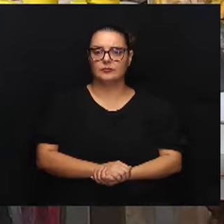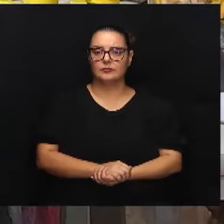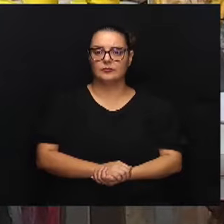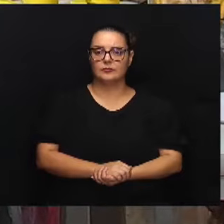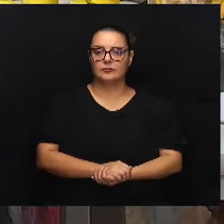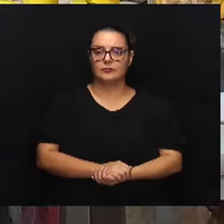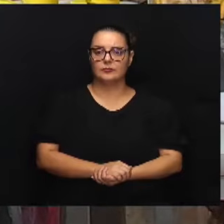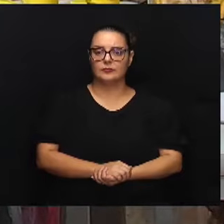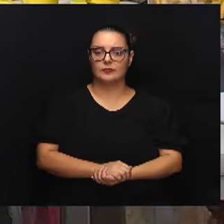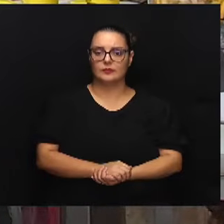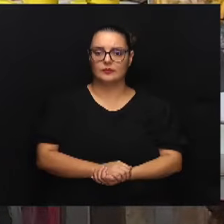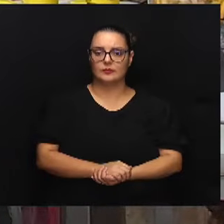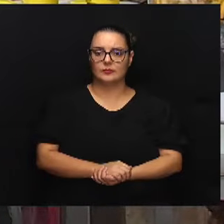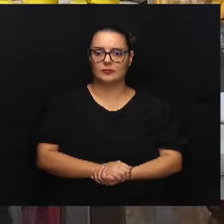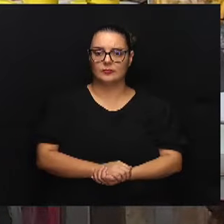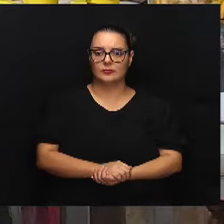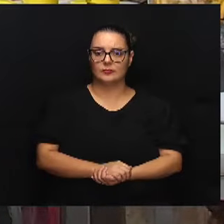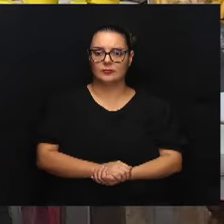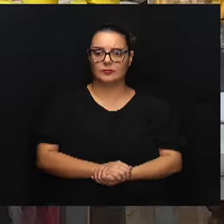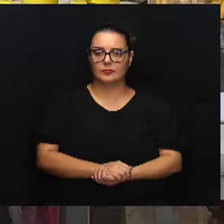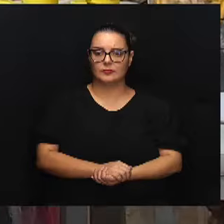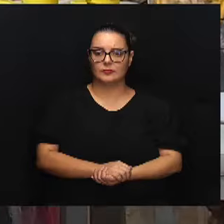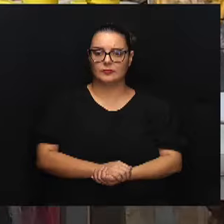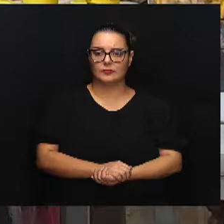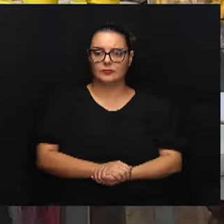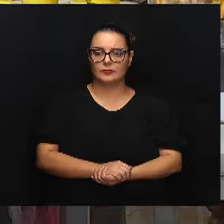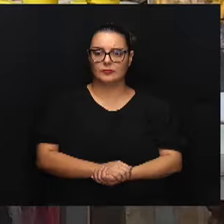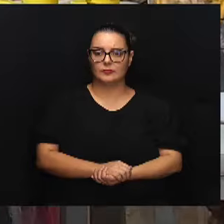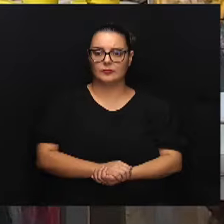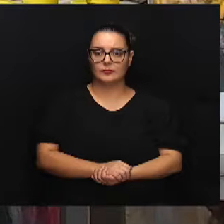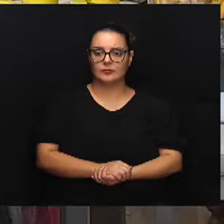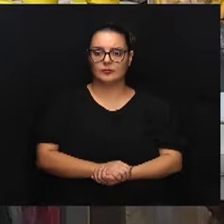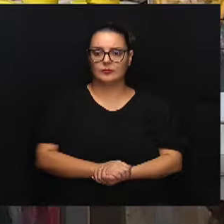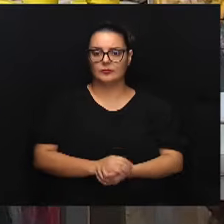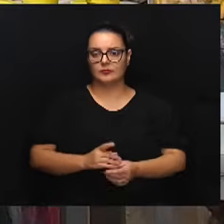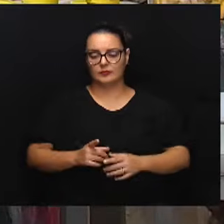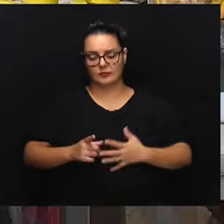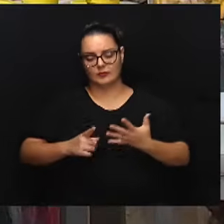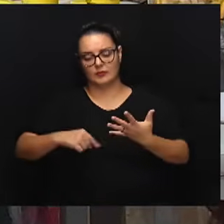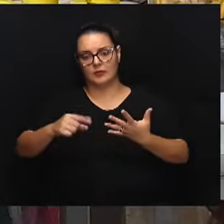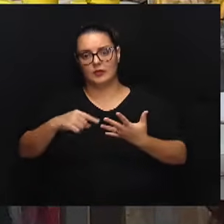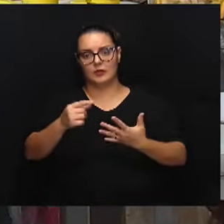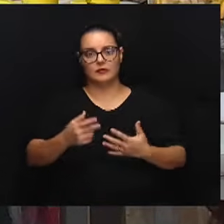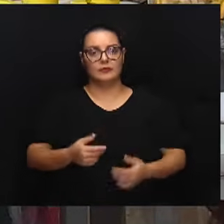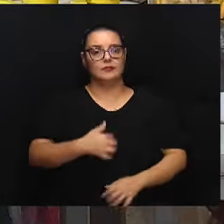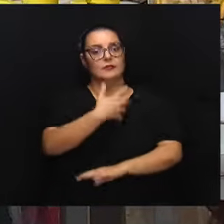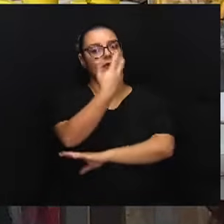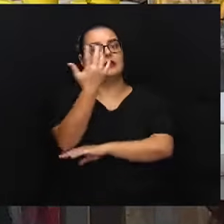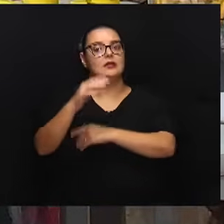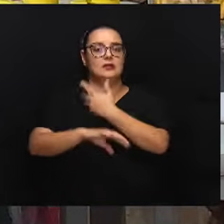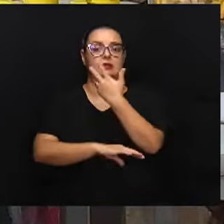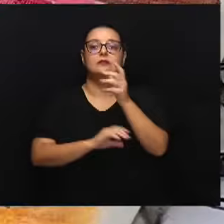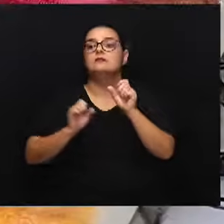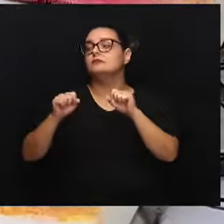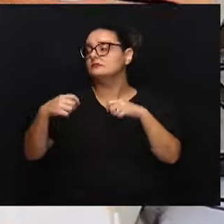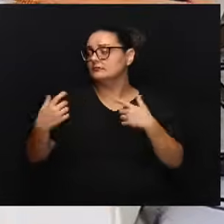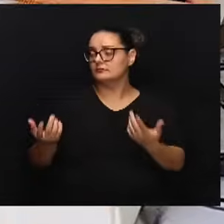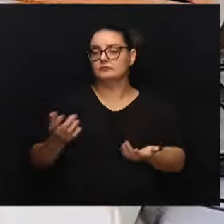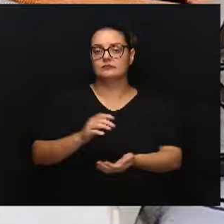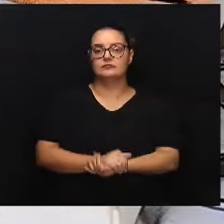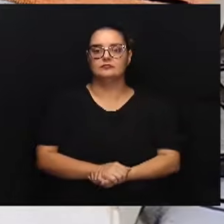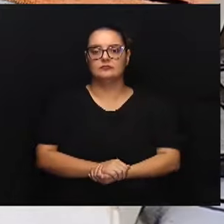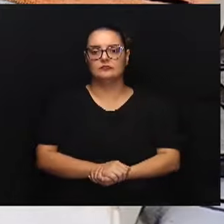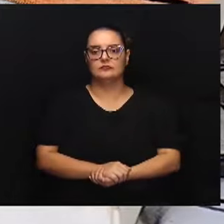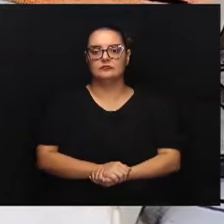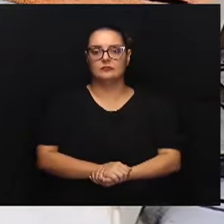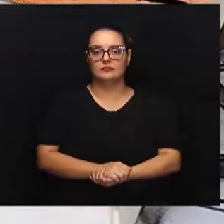criar em cima. Ó. Por exemplo, aqui, ó, vou criar aqui embaixo uma folha. Natureza. Uma natureza. O branco, para vocês